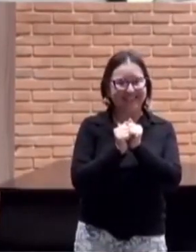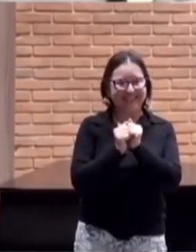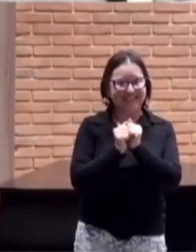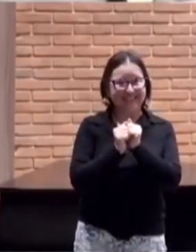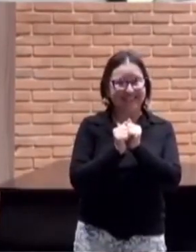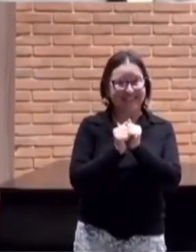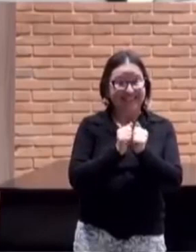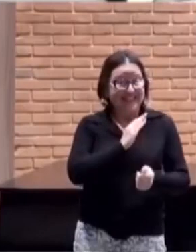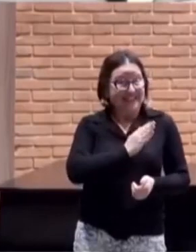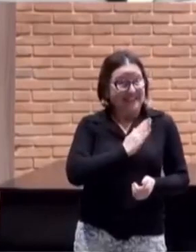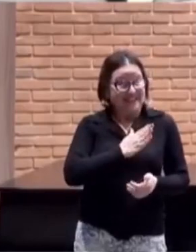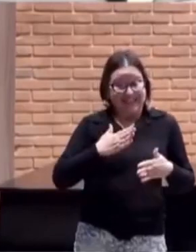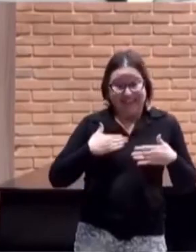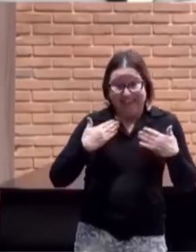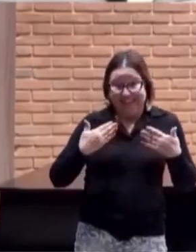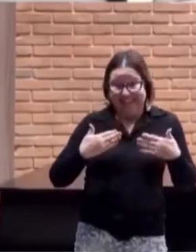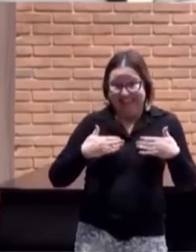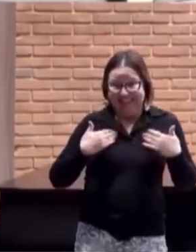coração tão alegre.